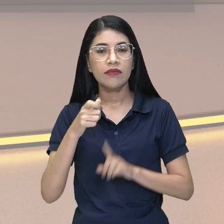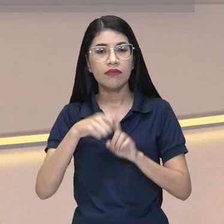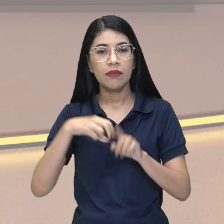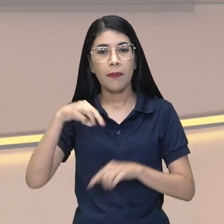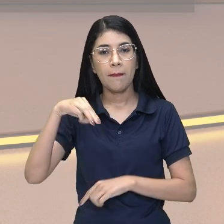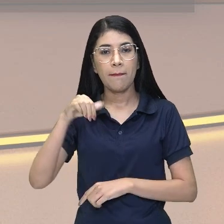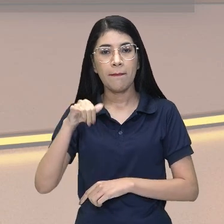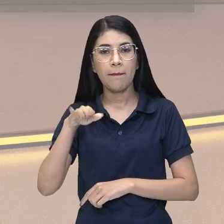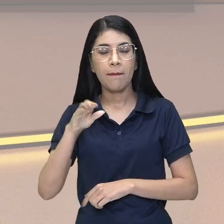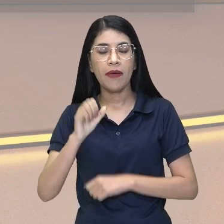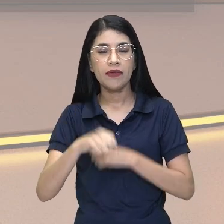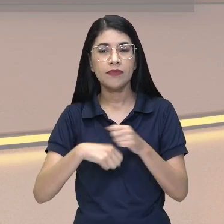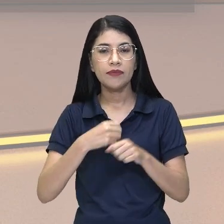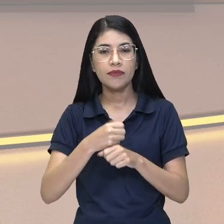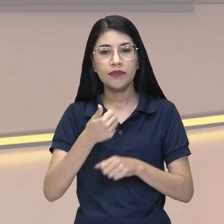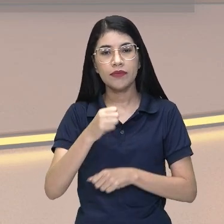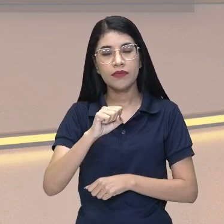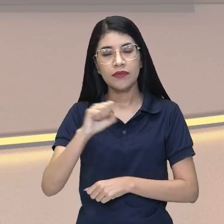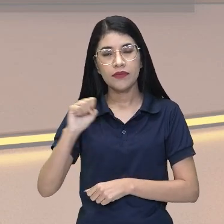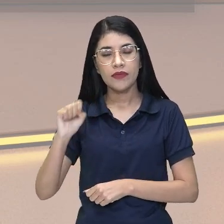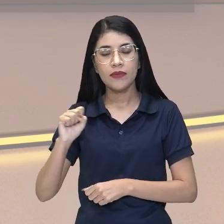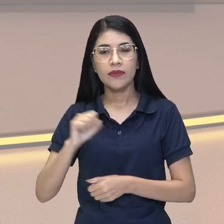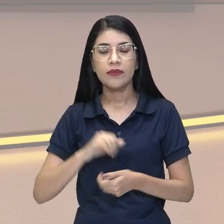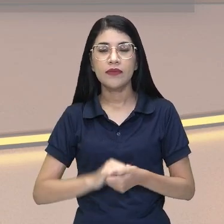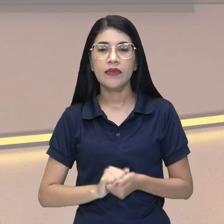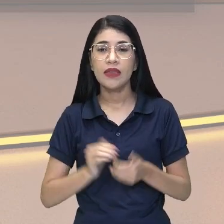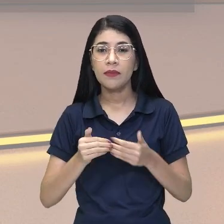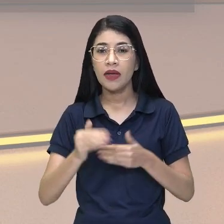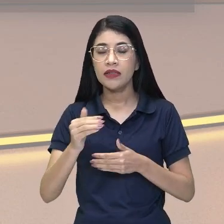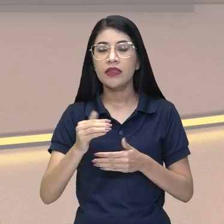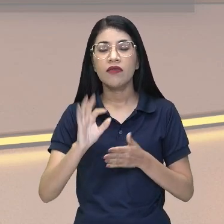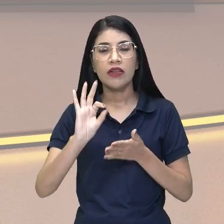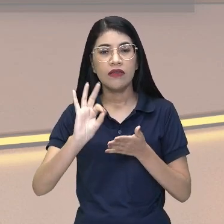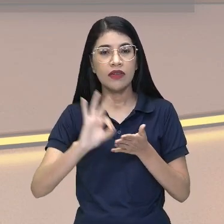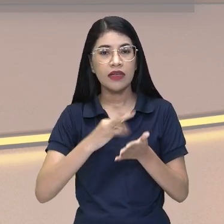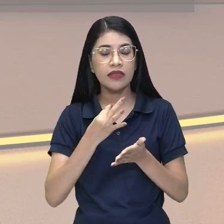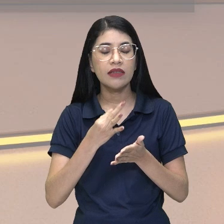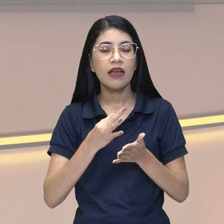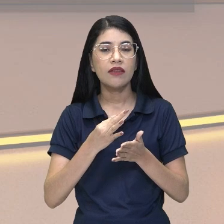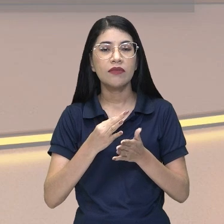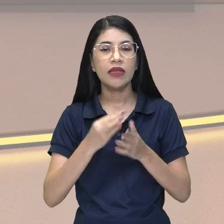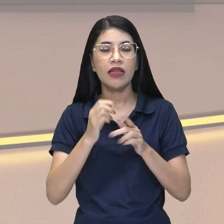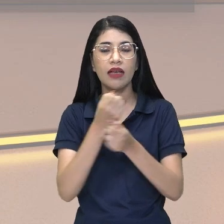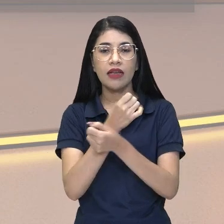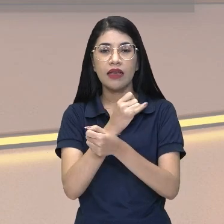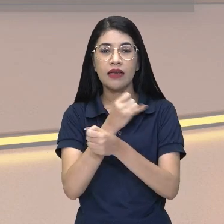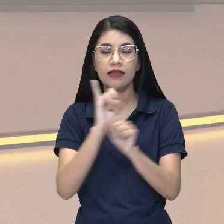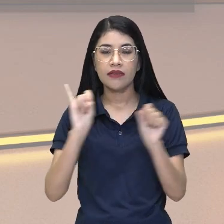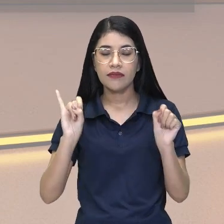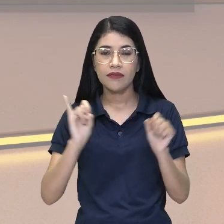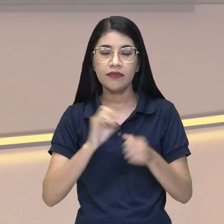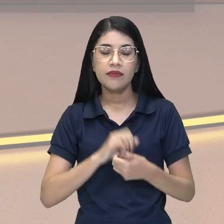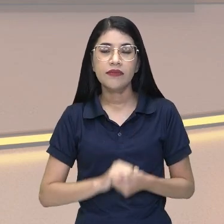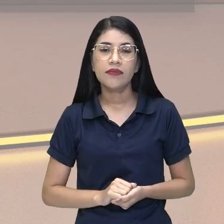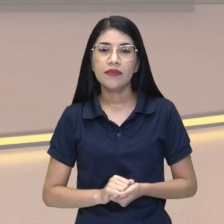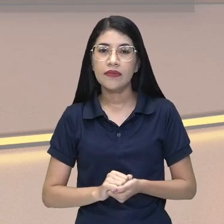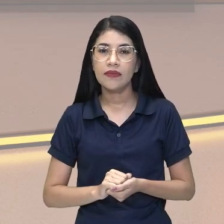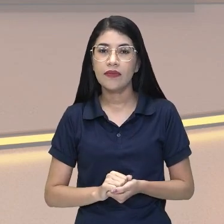de 1888, quando ele foi assinado, né, pela princesa Isabel, né, que